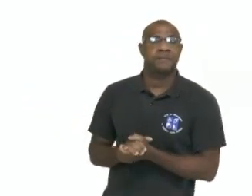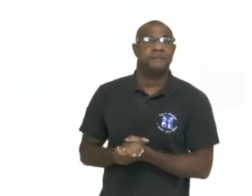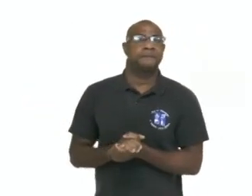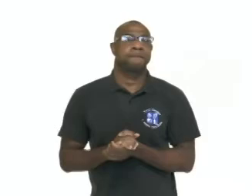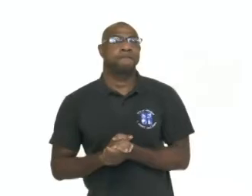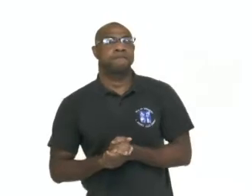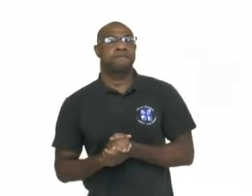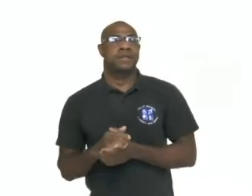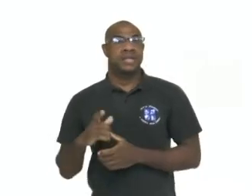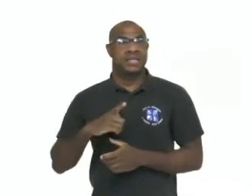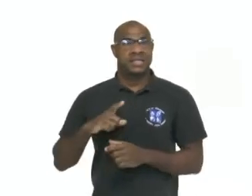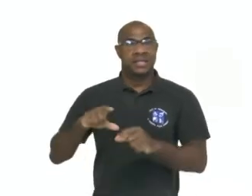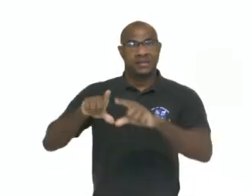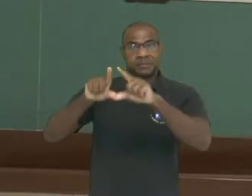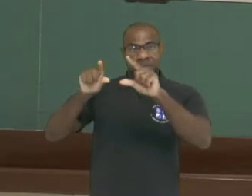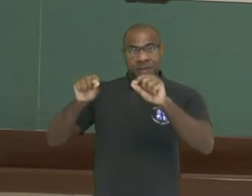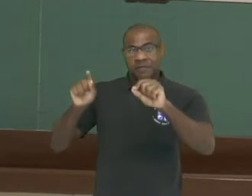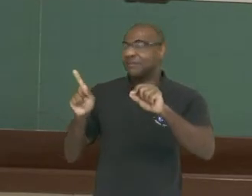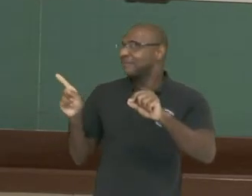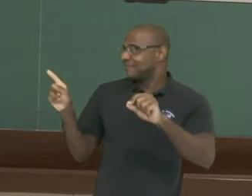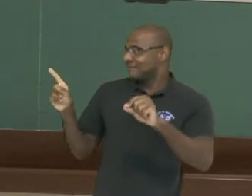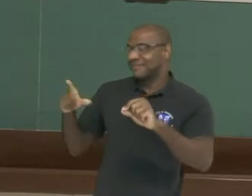N2O, NO e NO2.